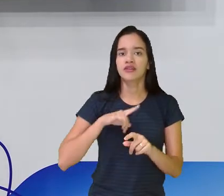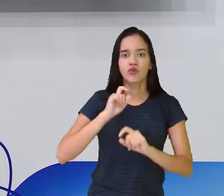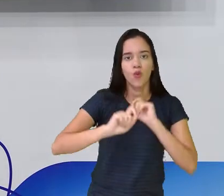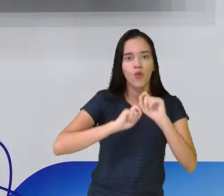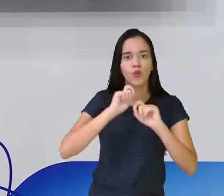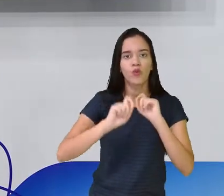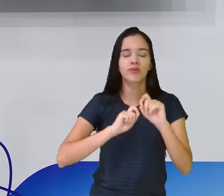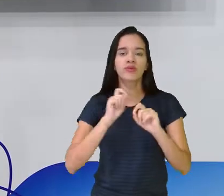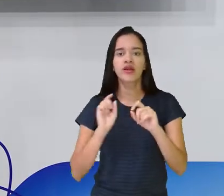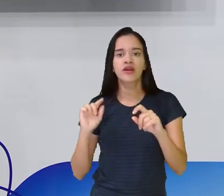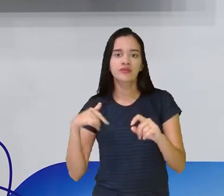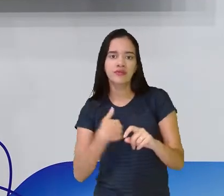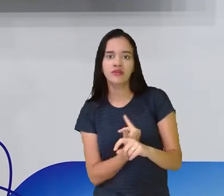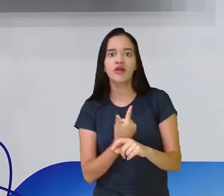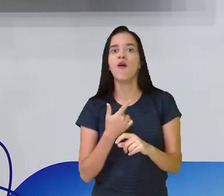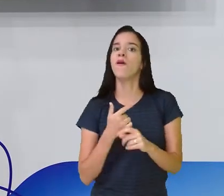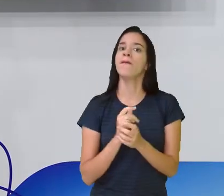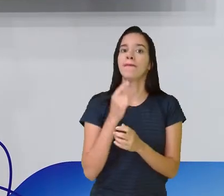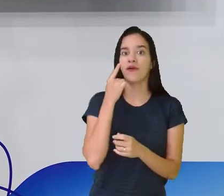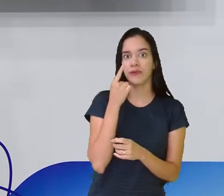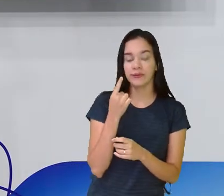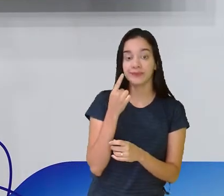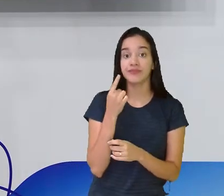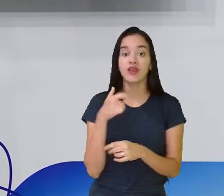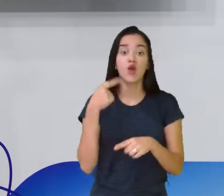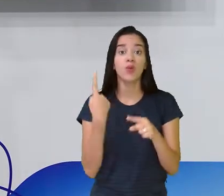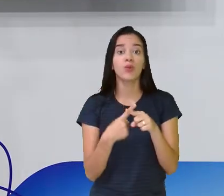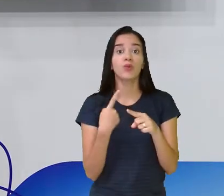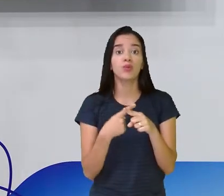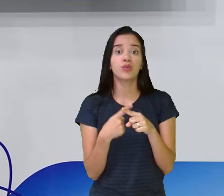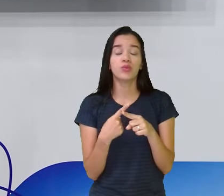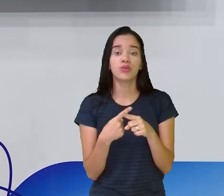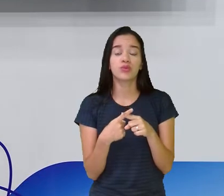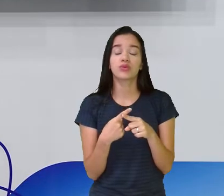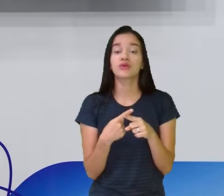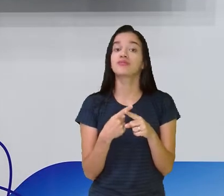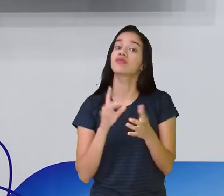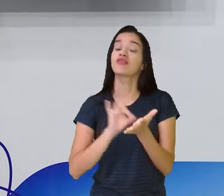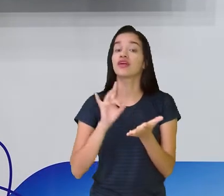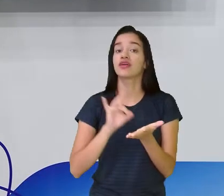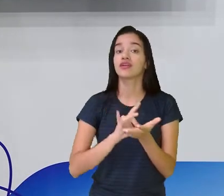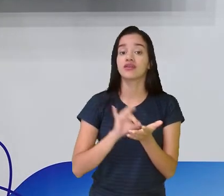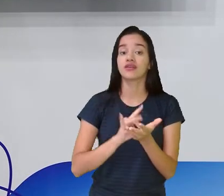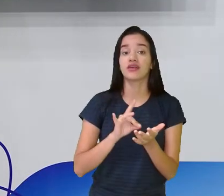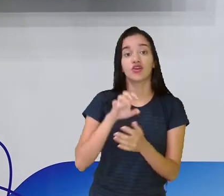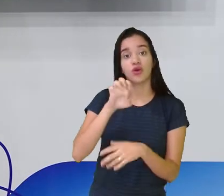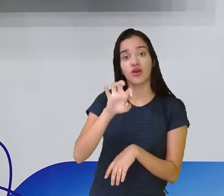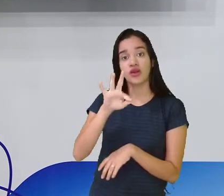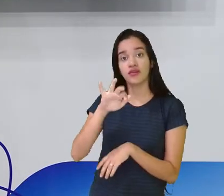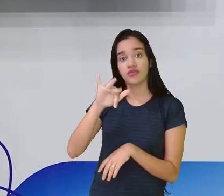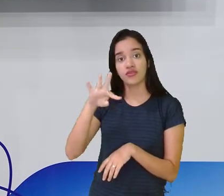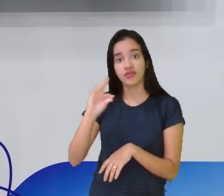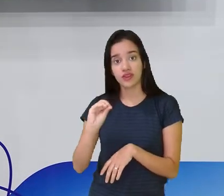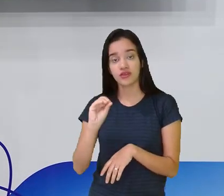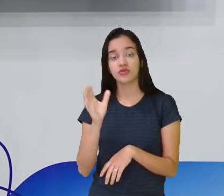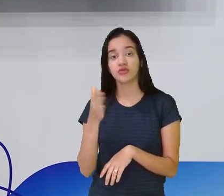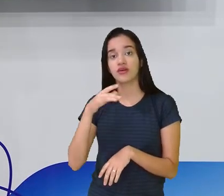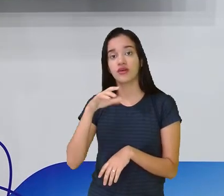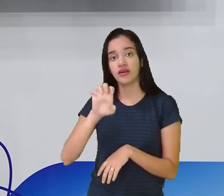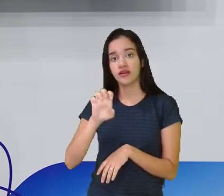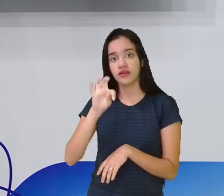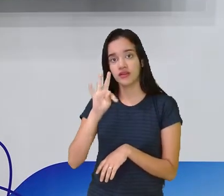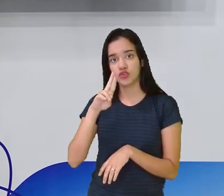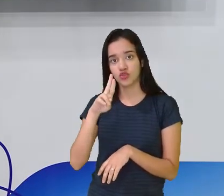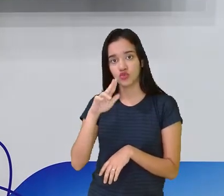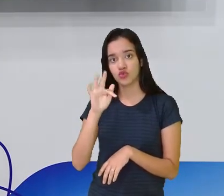essa questão do nosso efeito estufa, tá? Porque o efeito estufa, na realidade, ele é um processo natural que existe aqui no nosso